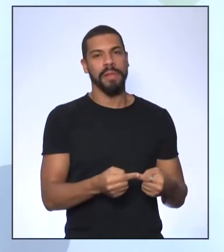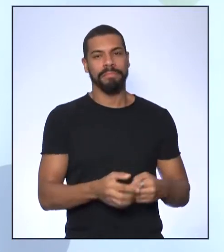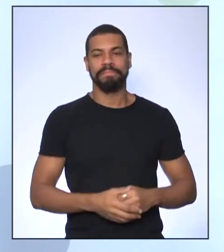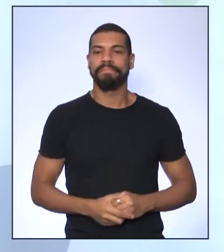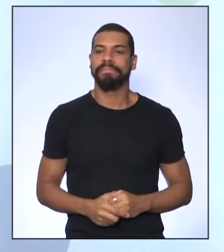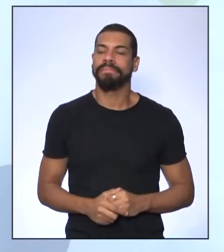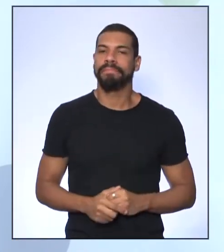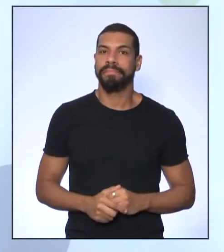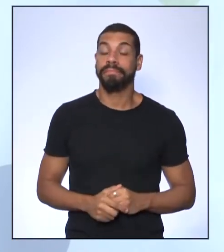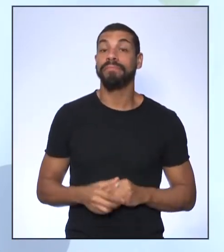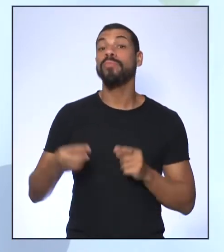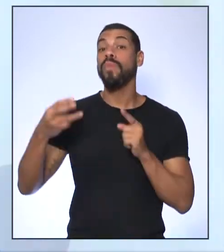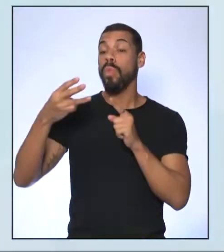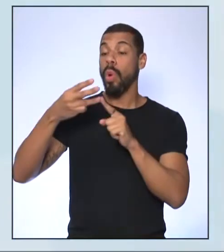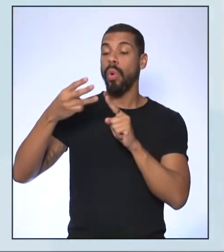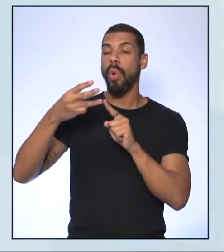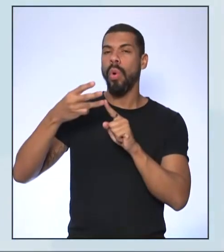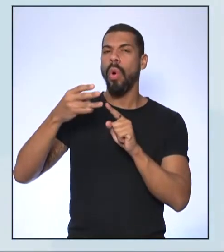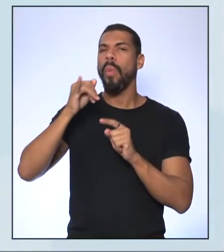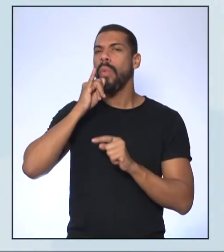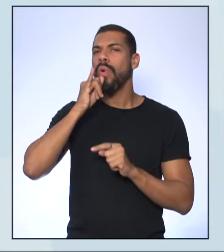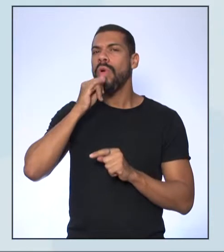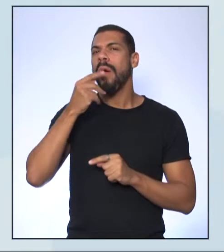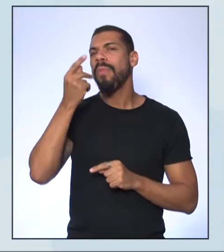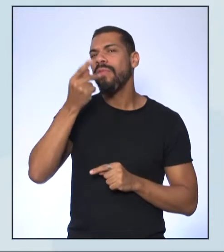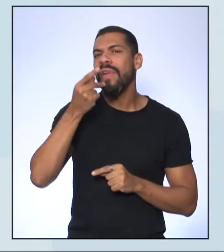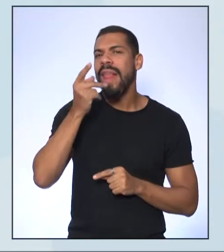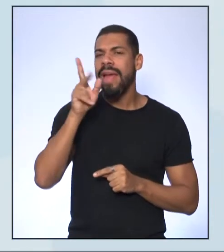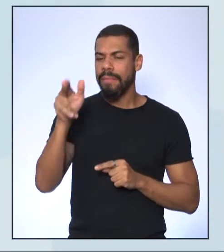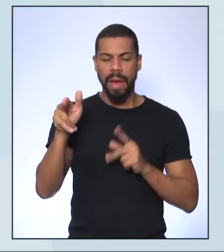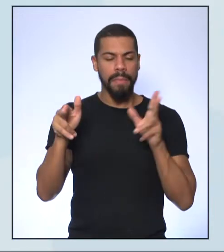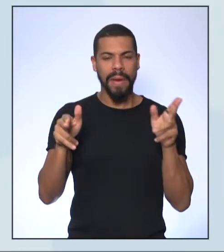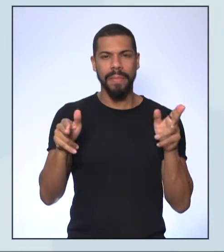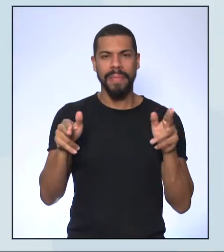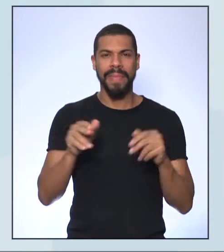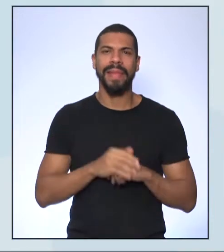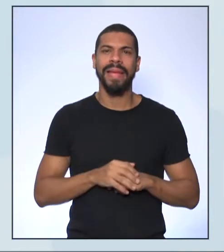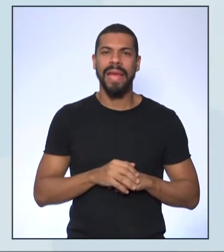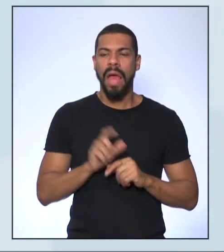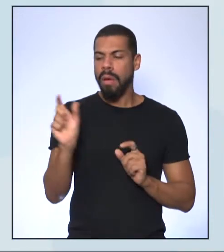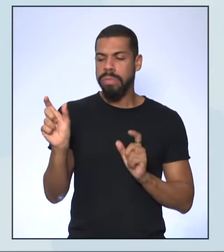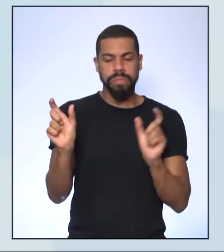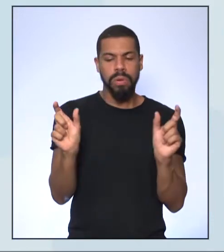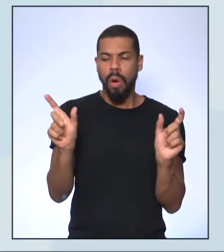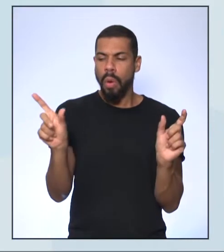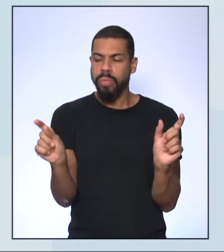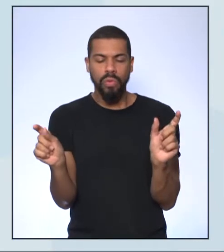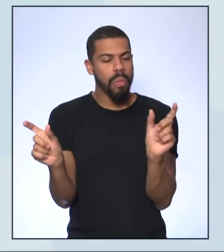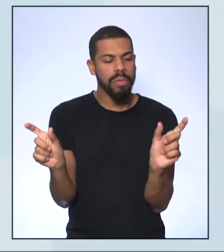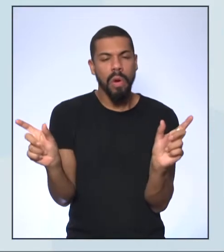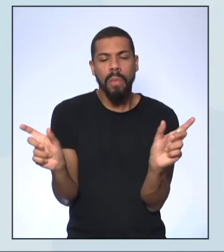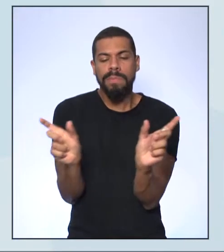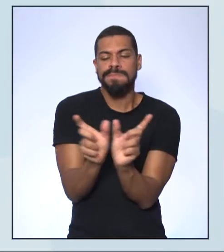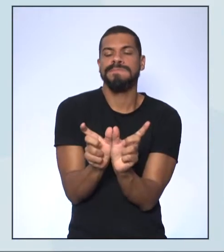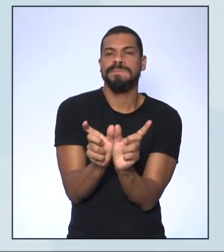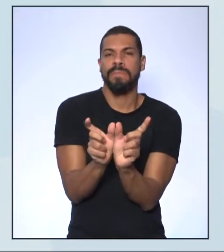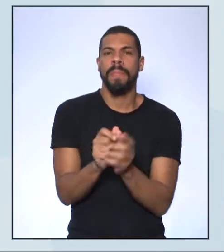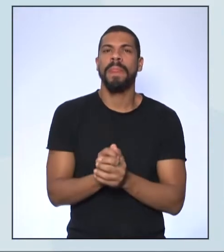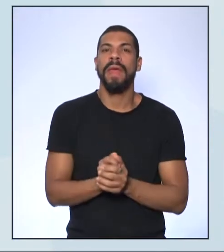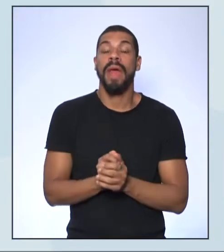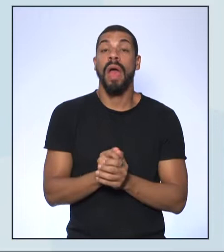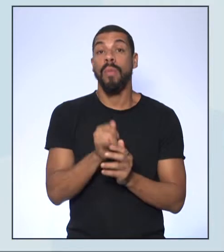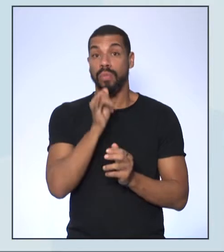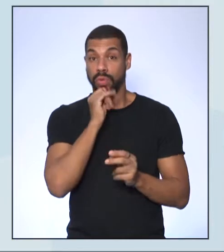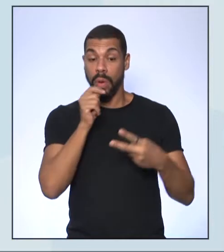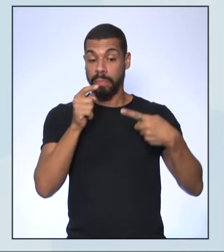pessoas. O terceiro passo, se eu gravei, eu parto para a edição. E essa edição, eu tenho que pensar que eu posso gravar esse som de duas formas. Esse